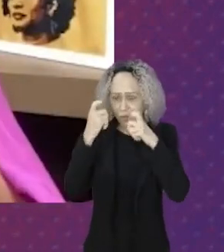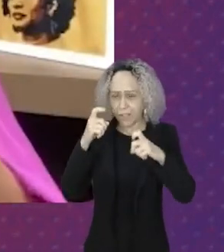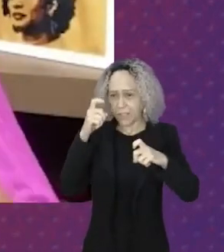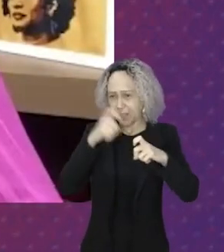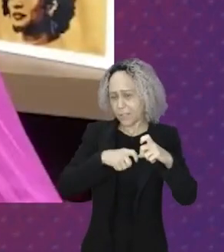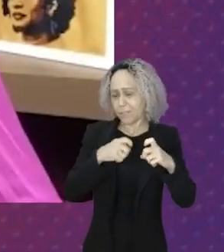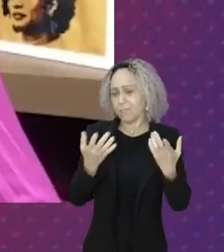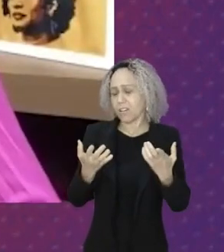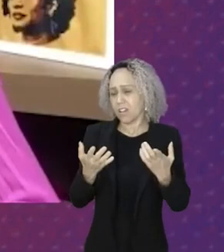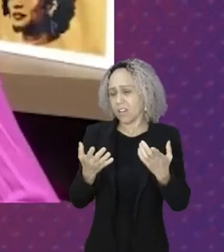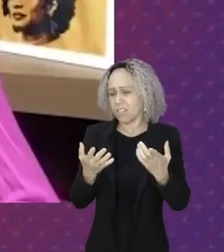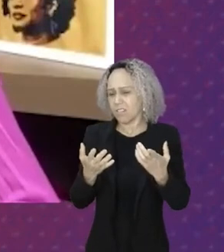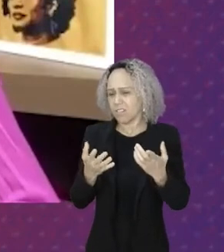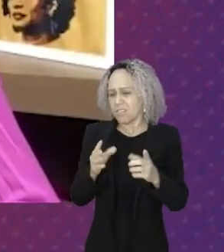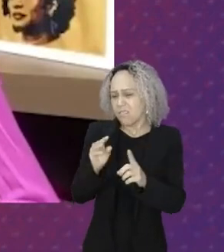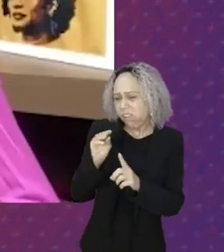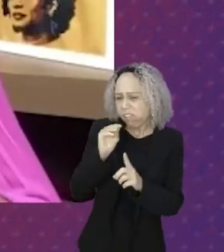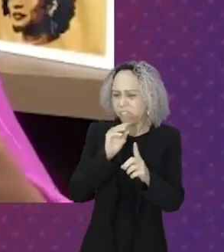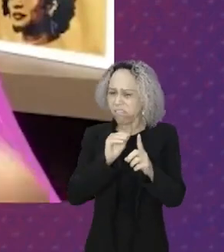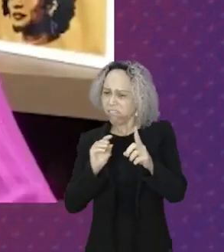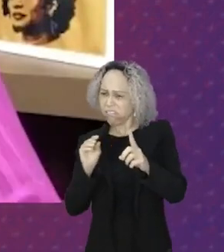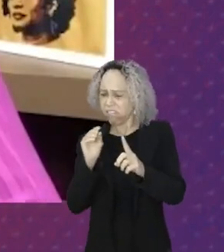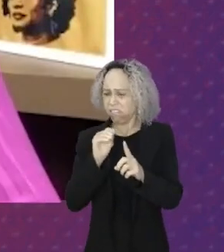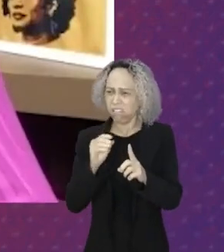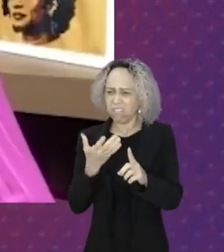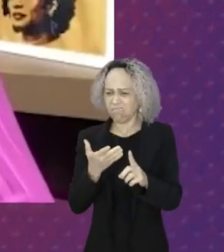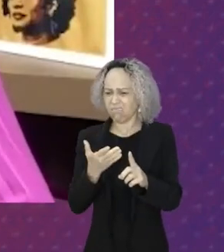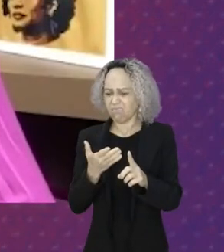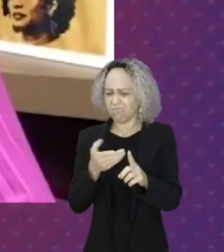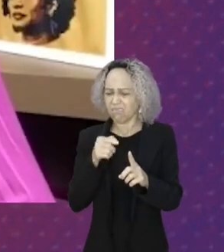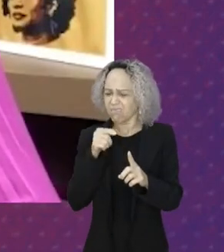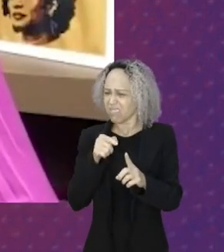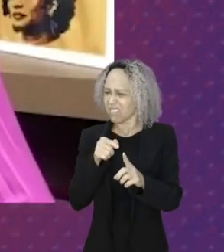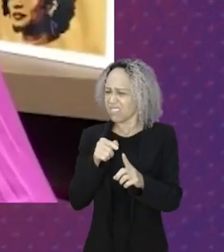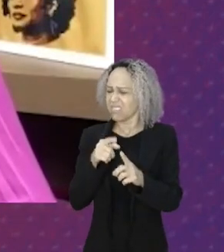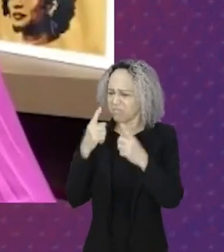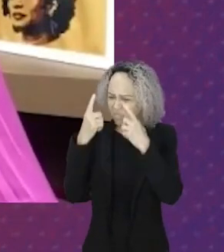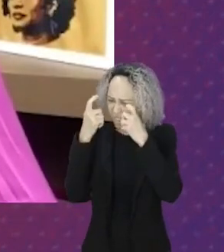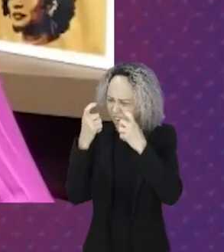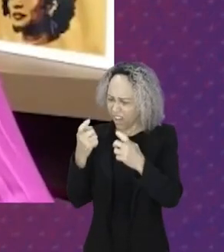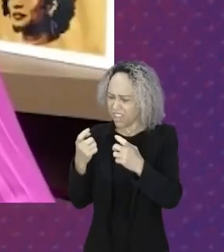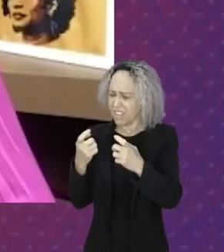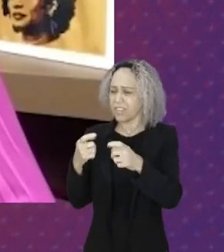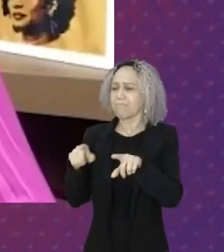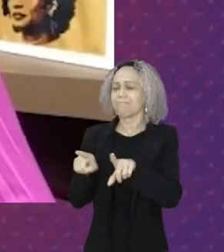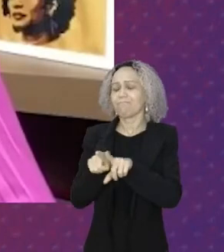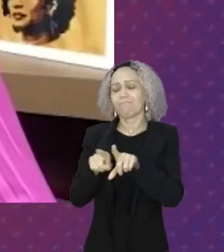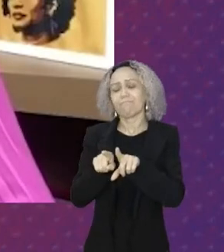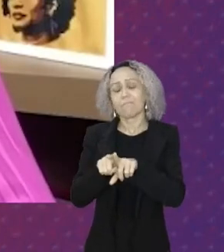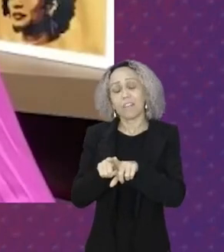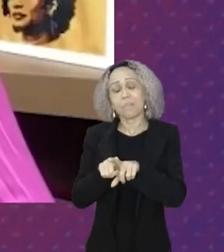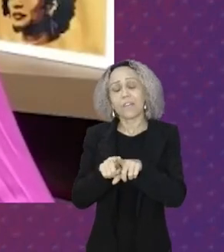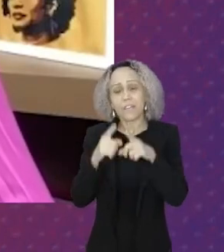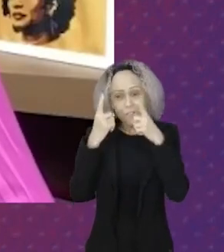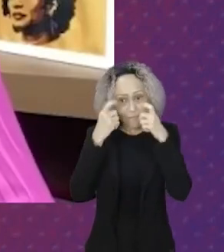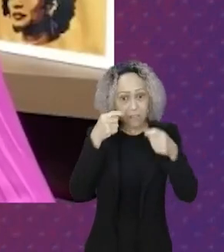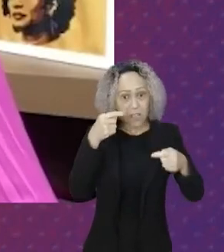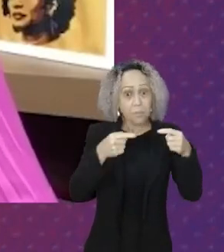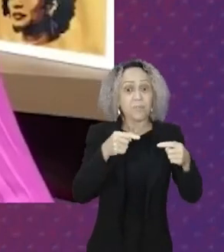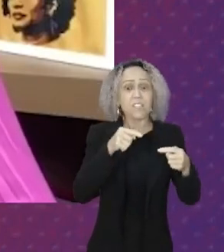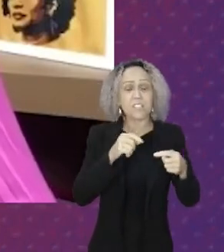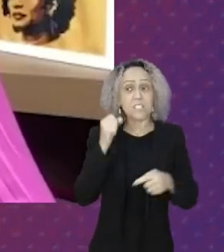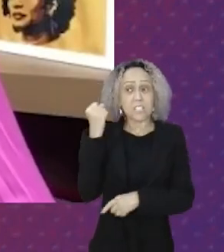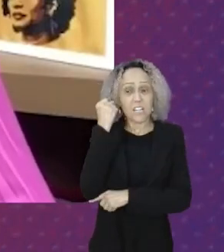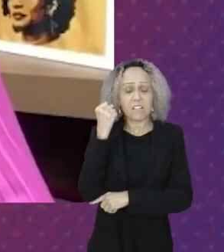como a importunação, a violência política, ela é muito grave, inclusive porque ela mata, mas